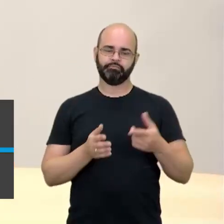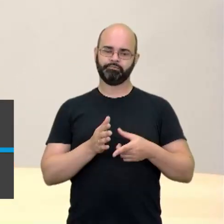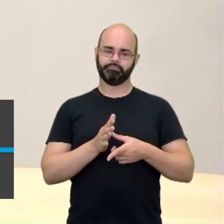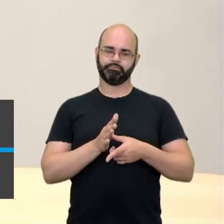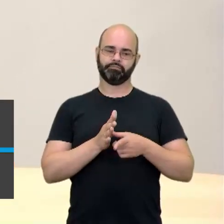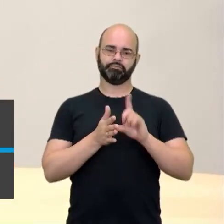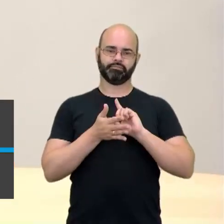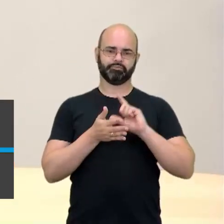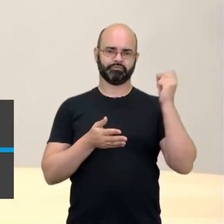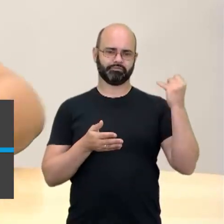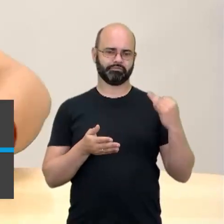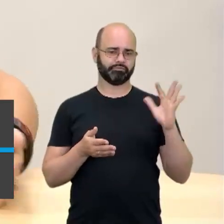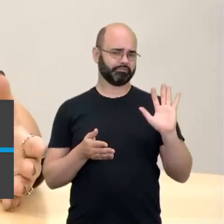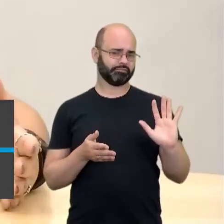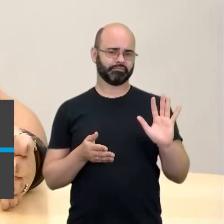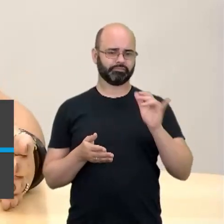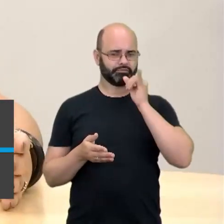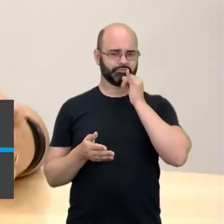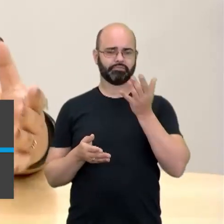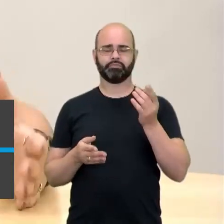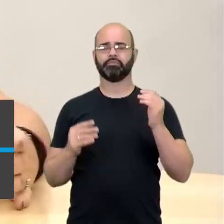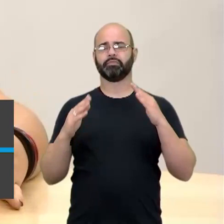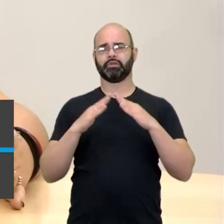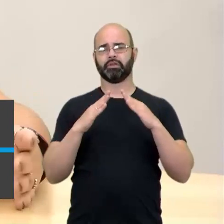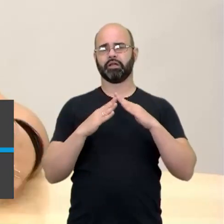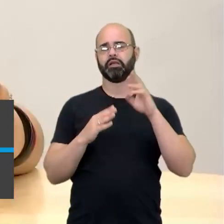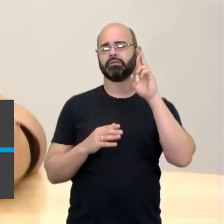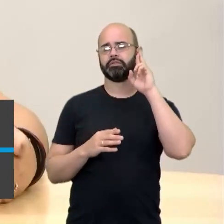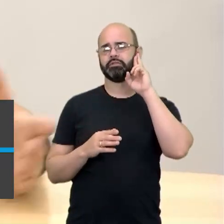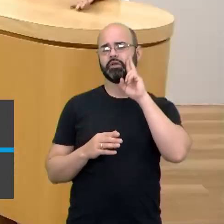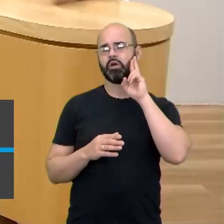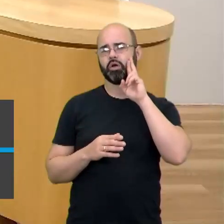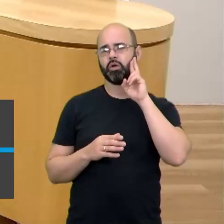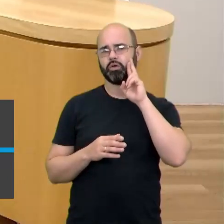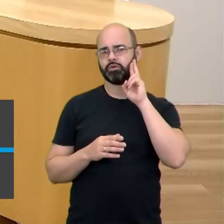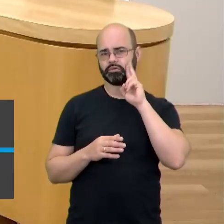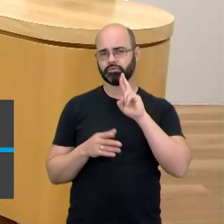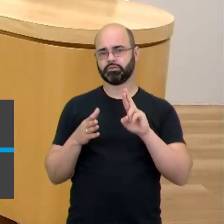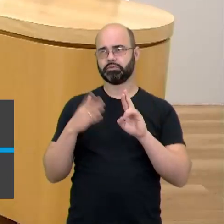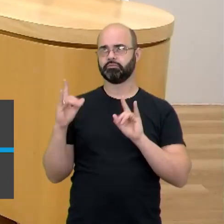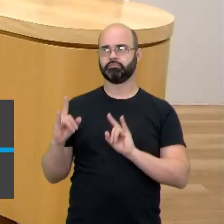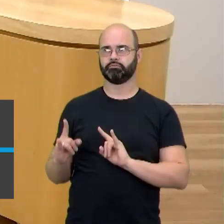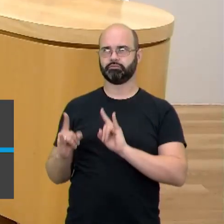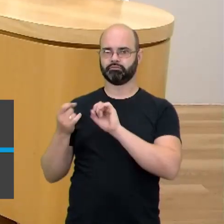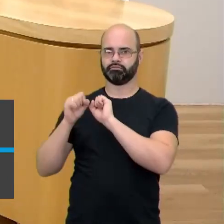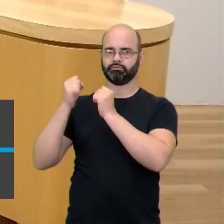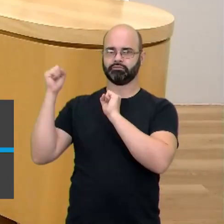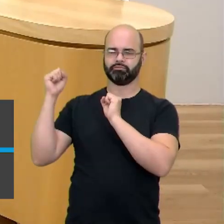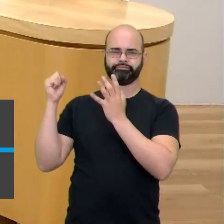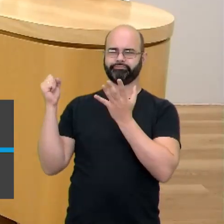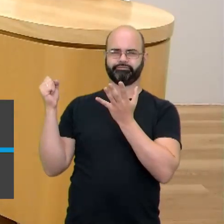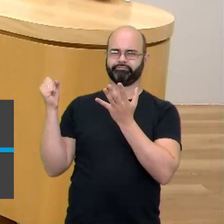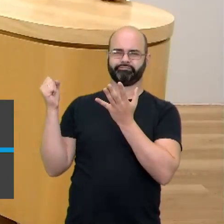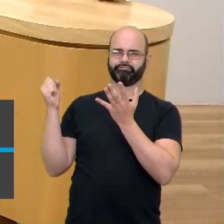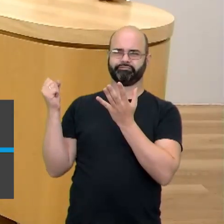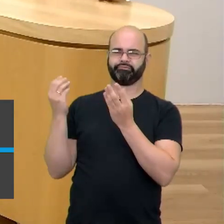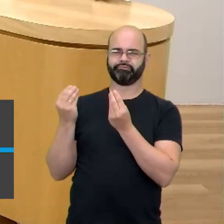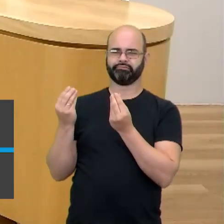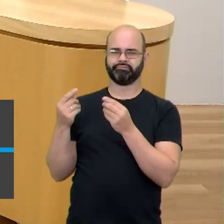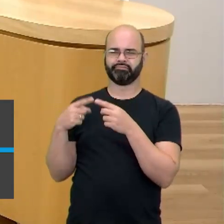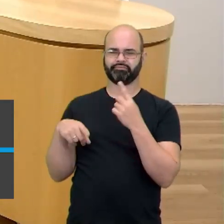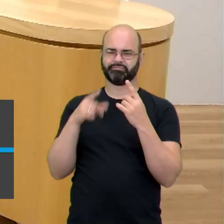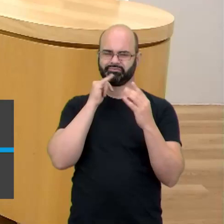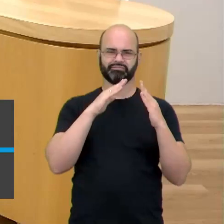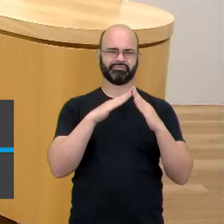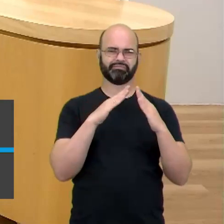aqui, mas é muito real. Você vai da Casa das Rosas, que é linda, antiga, do lado um prédio imenso, que não faz nem sentido com a casa